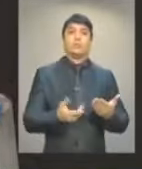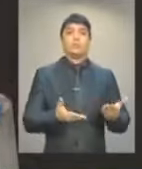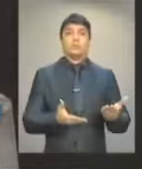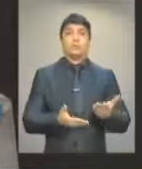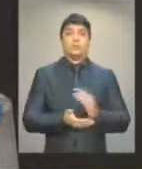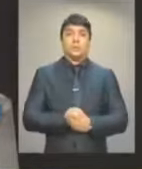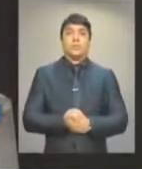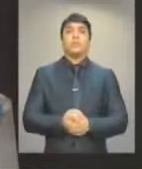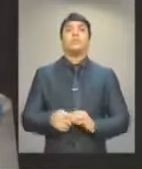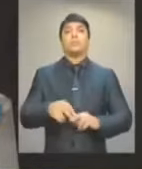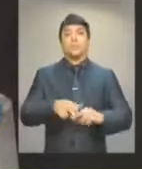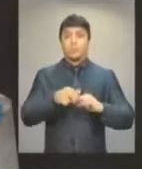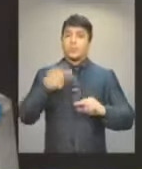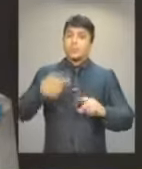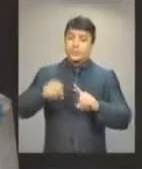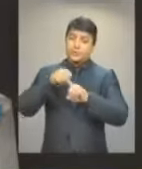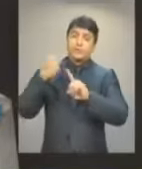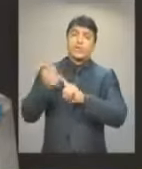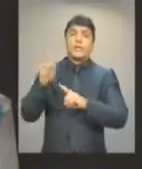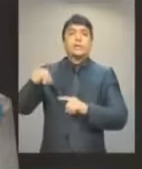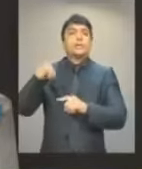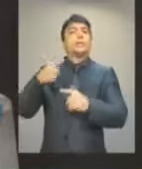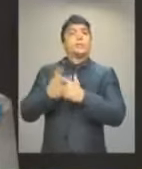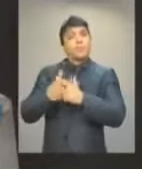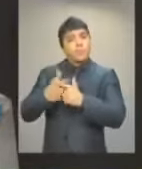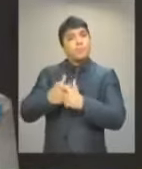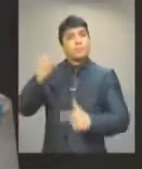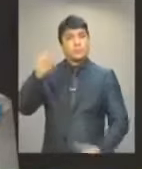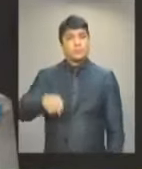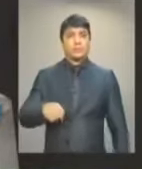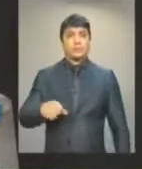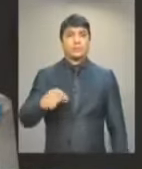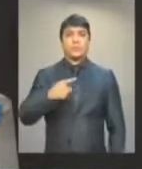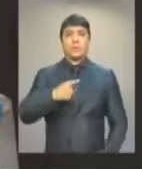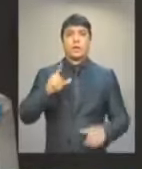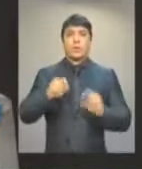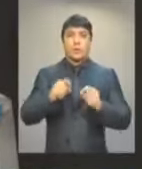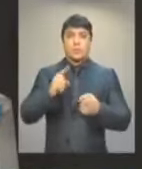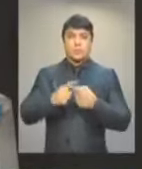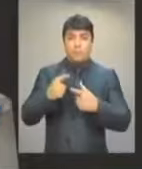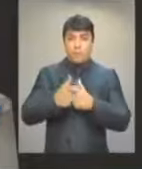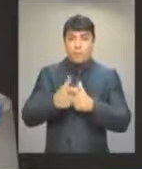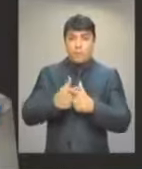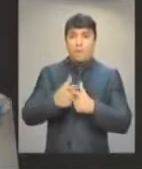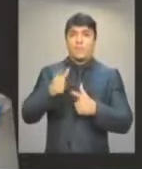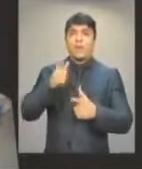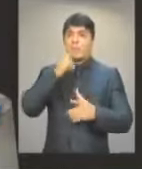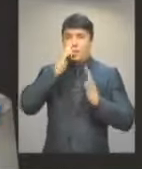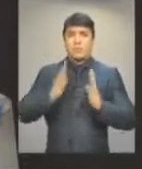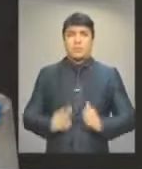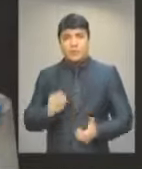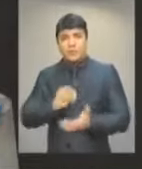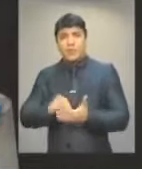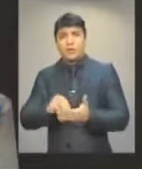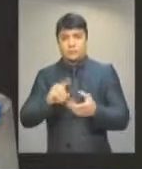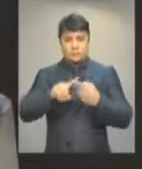civilização, ela está em crise. É uma crise, a um só tempo, sanitária,